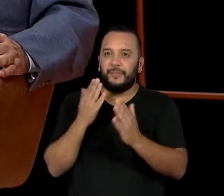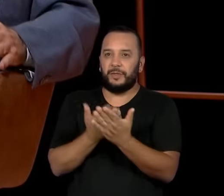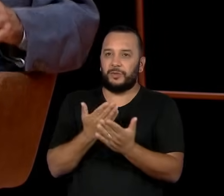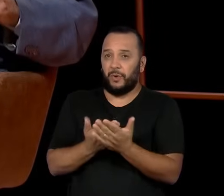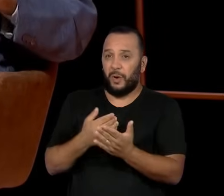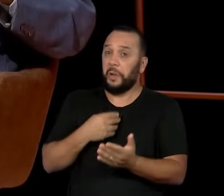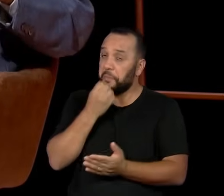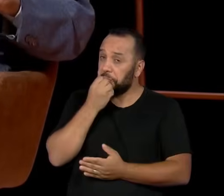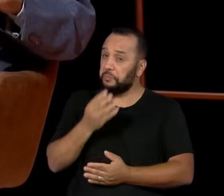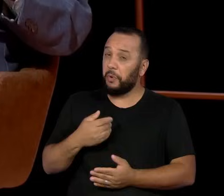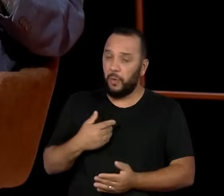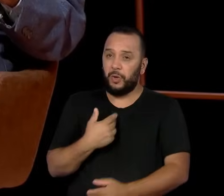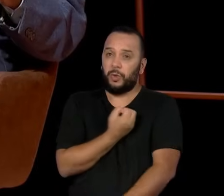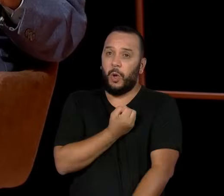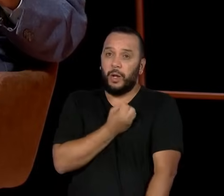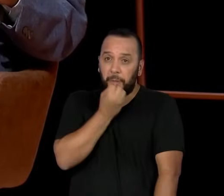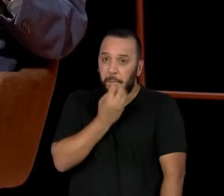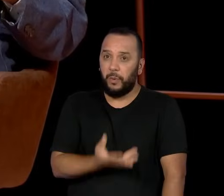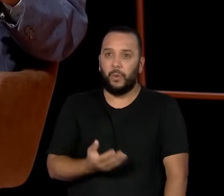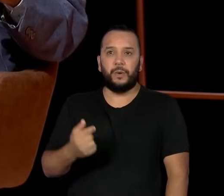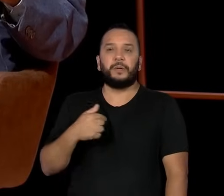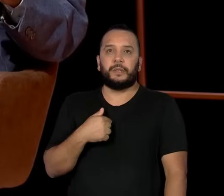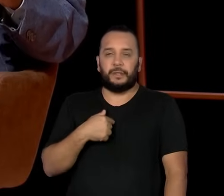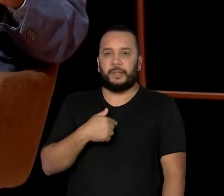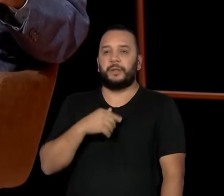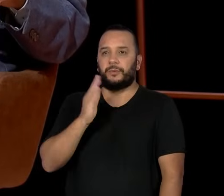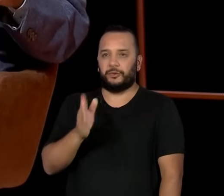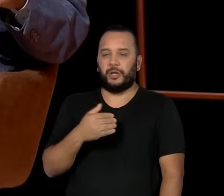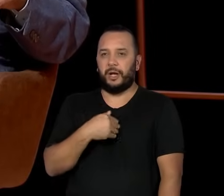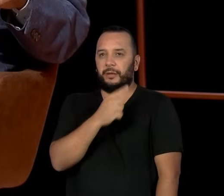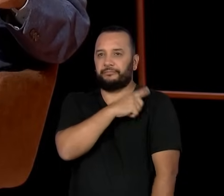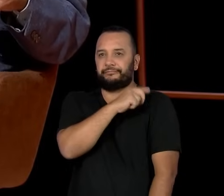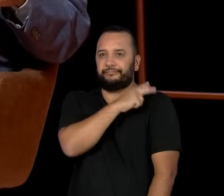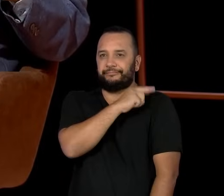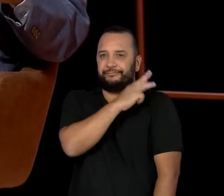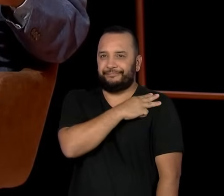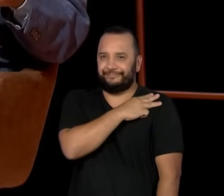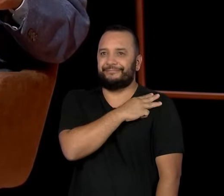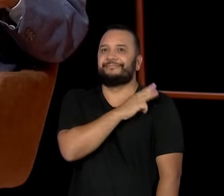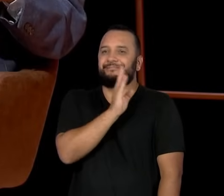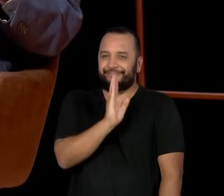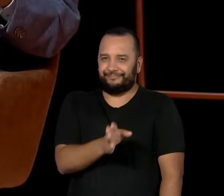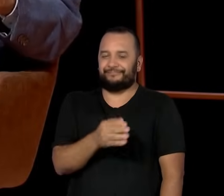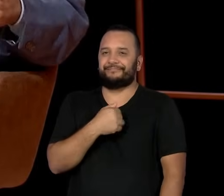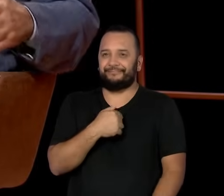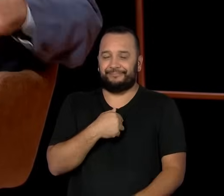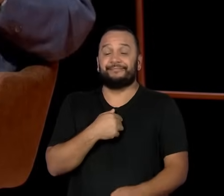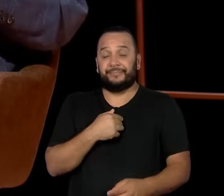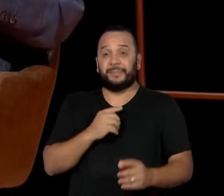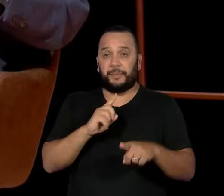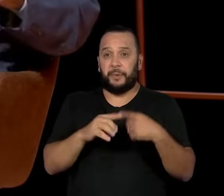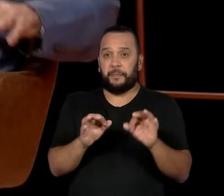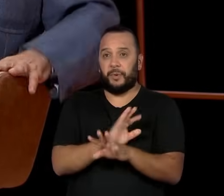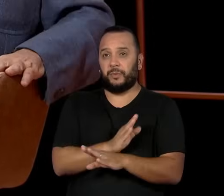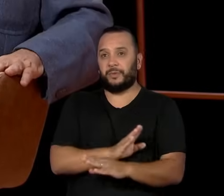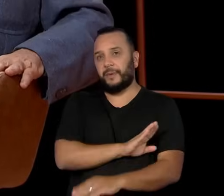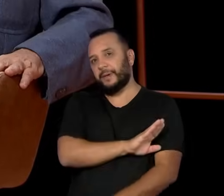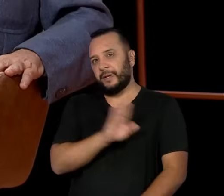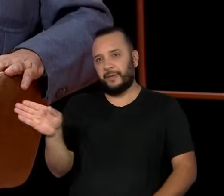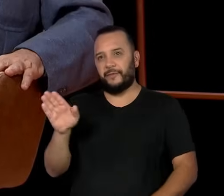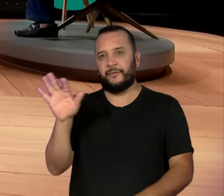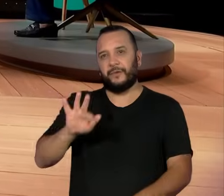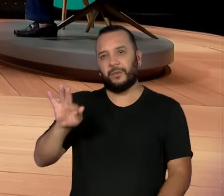classe. Eu estava no último ano do curso secundário, né? Então, ia entrar na faculdade, entrei direto na